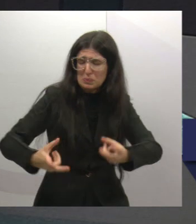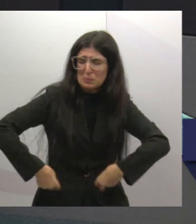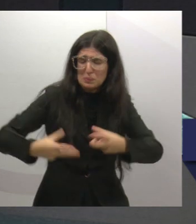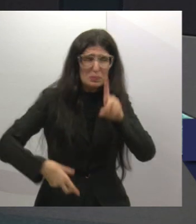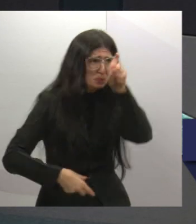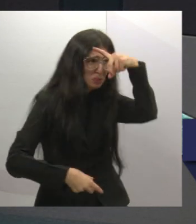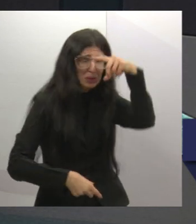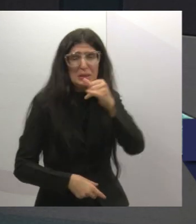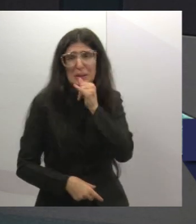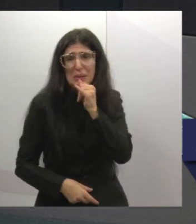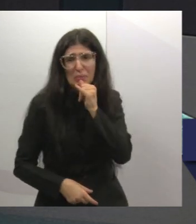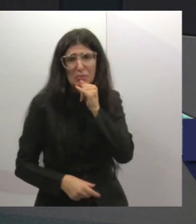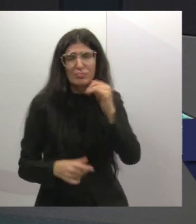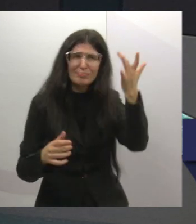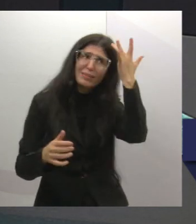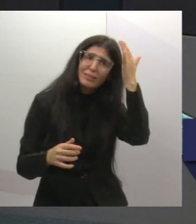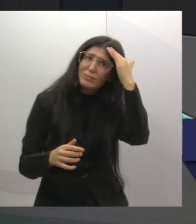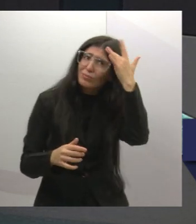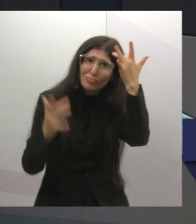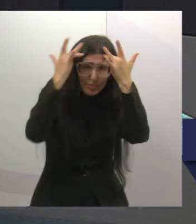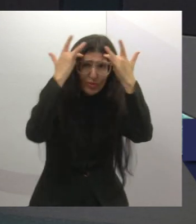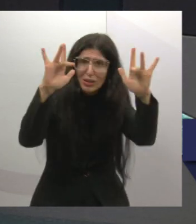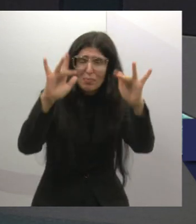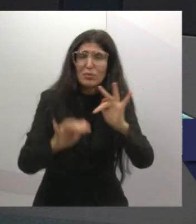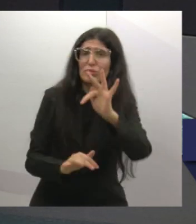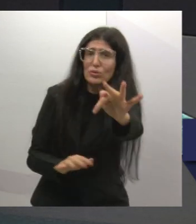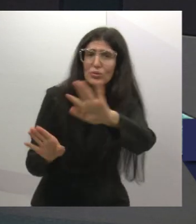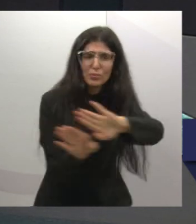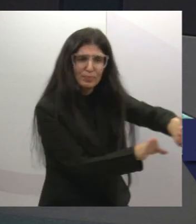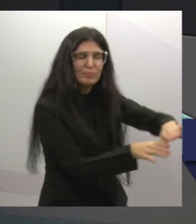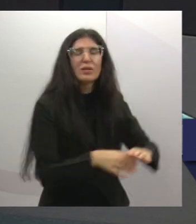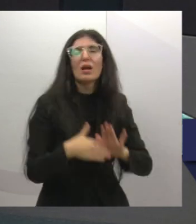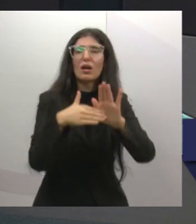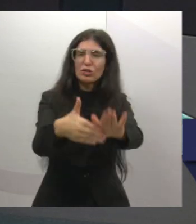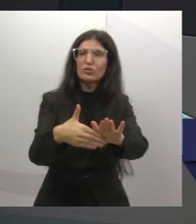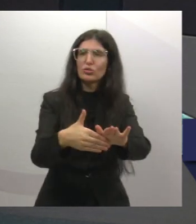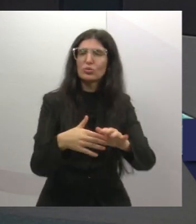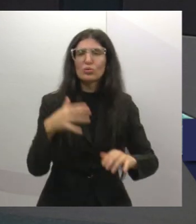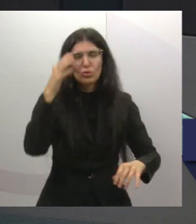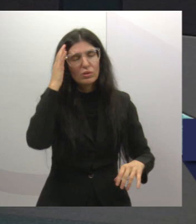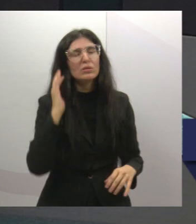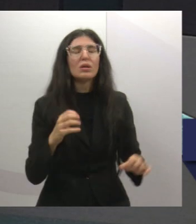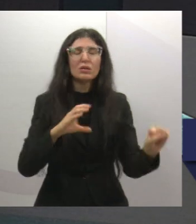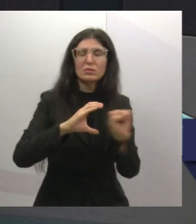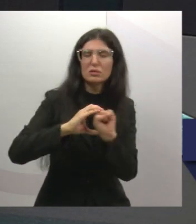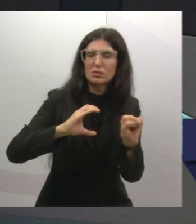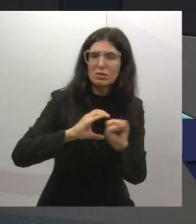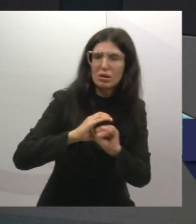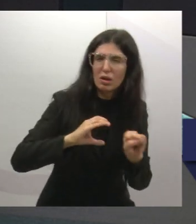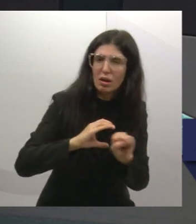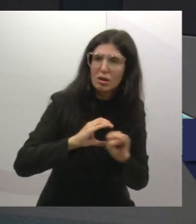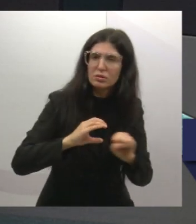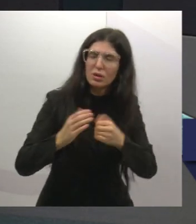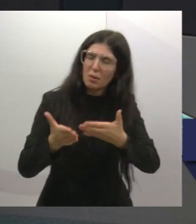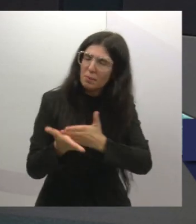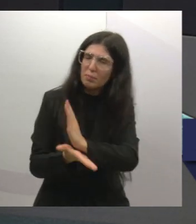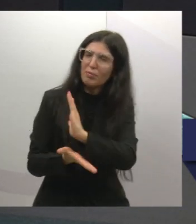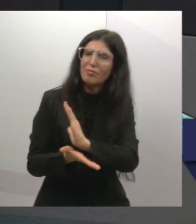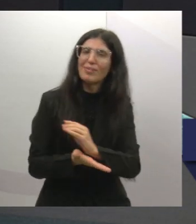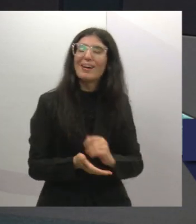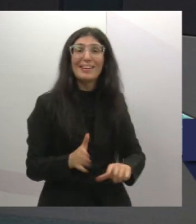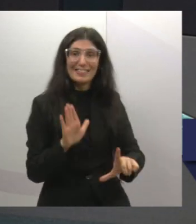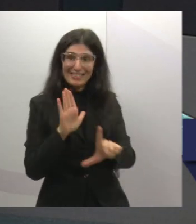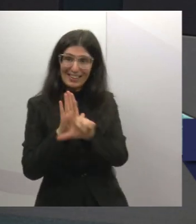foi aprovada uma lei que determina um auxílio financeiro para emergencial para santas casas e